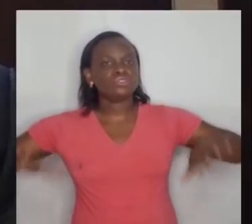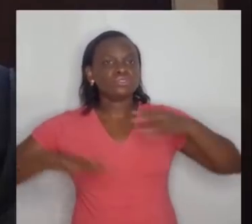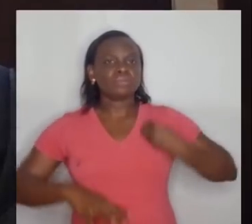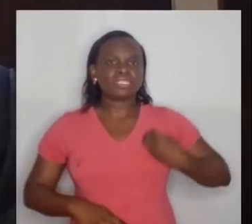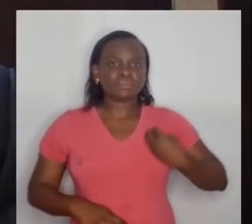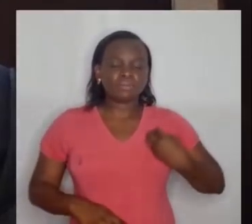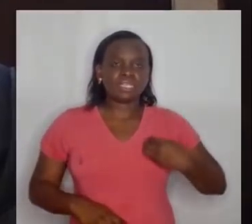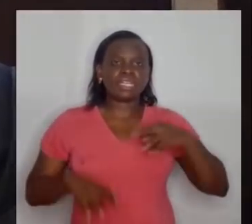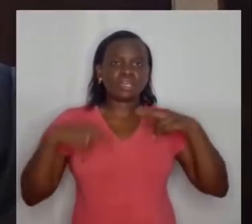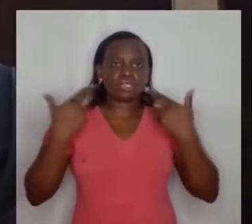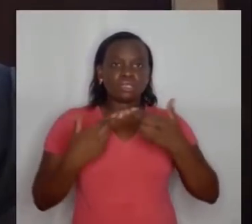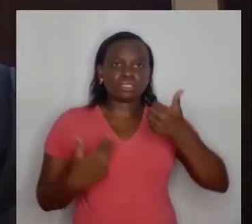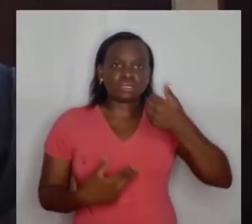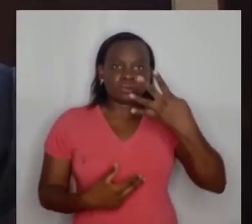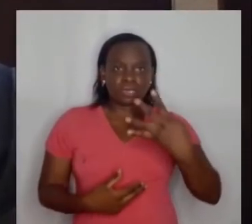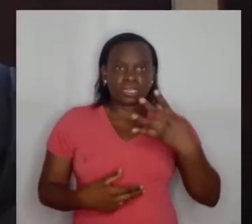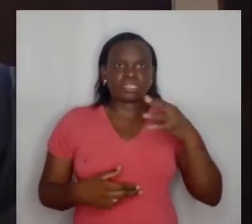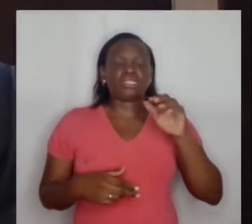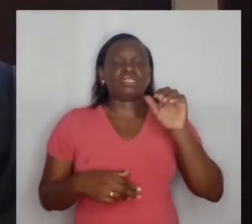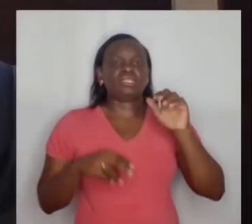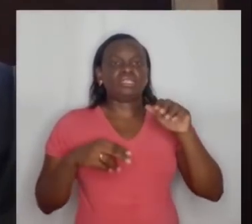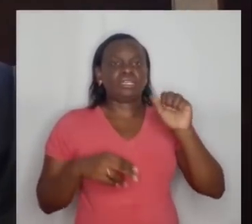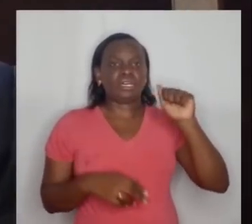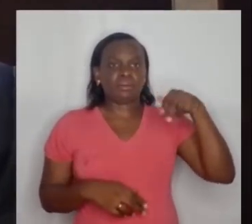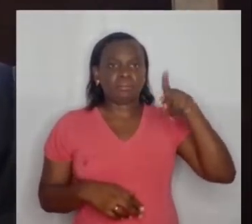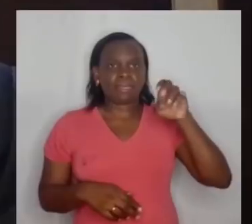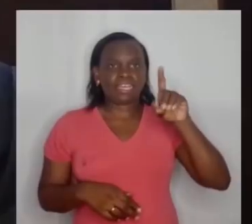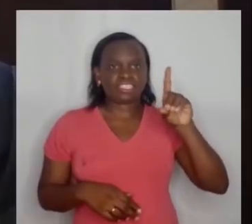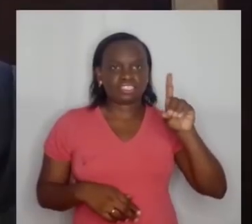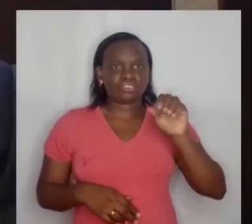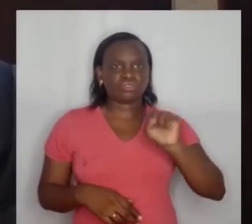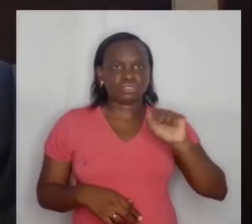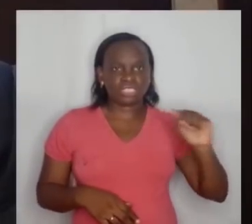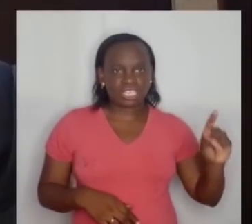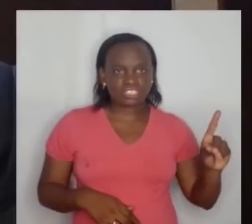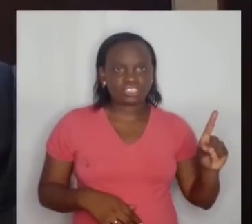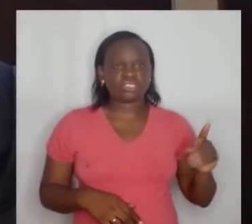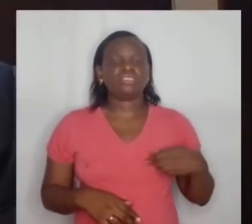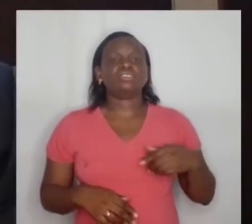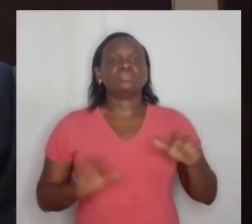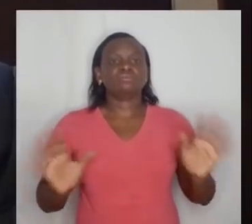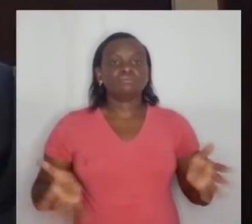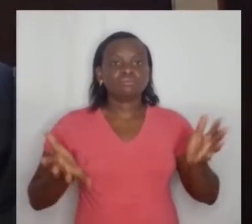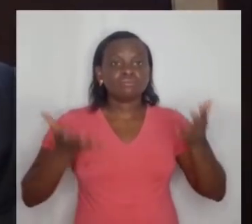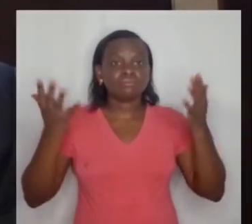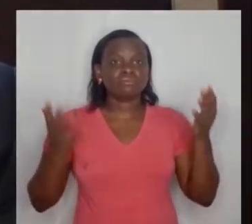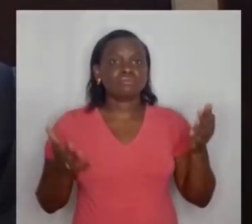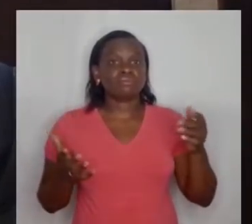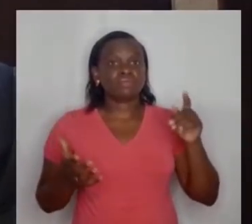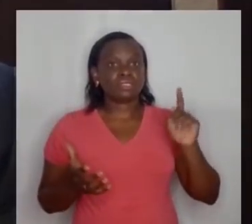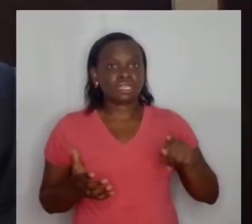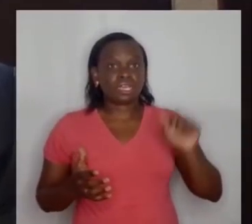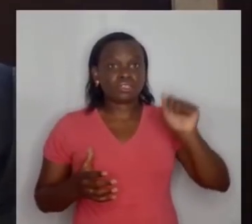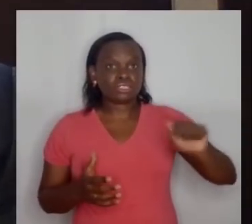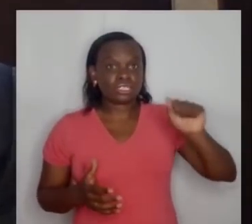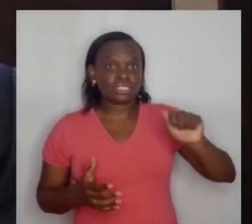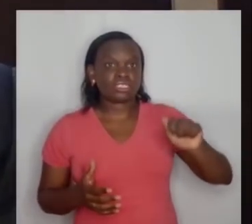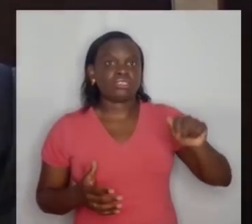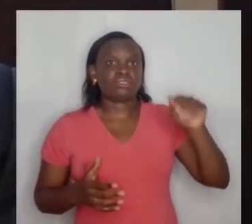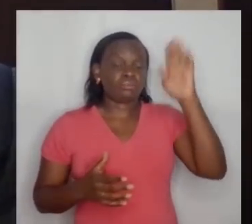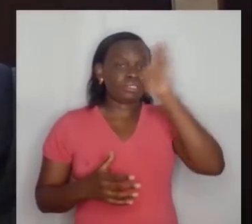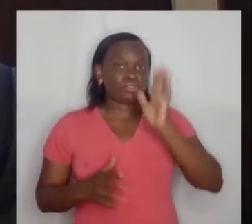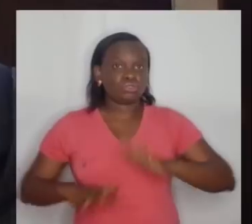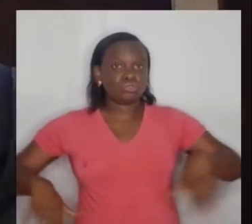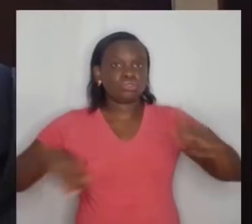Reunião Regional da Amped Sudeste, que é promovida pela Associação Nacional